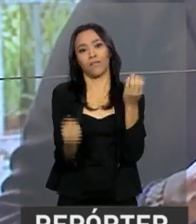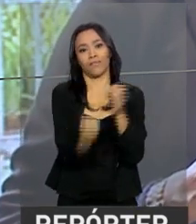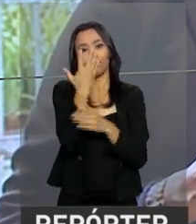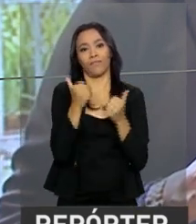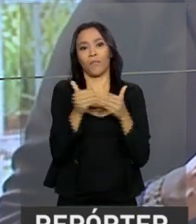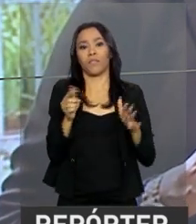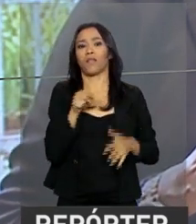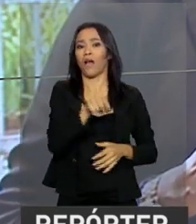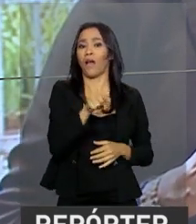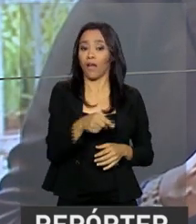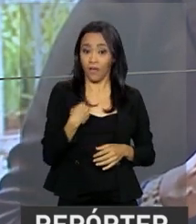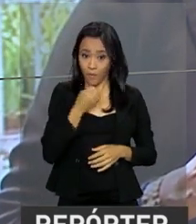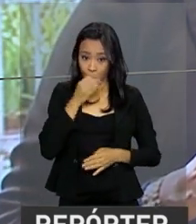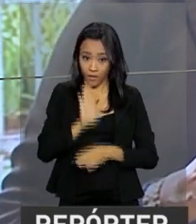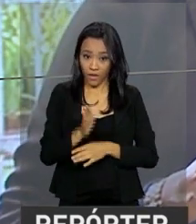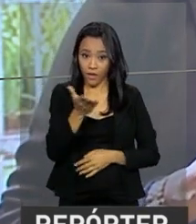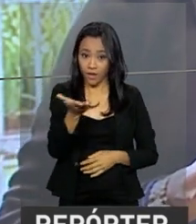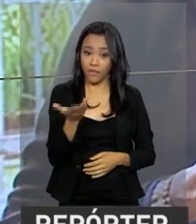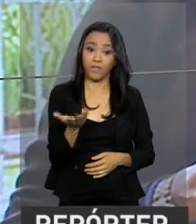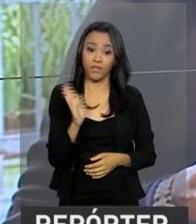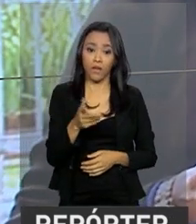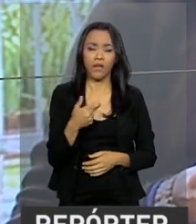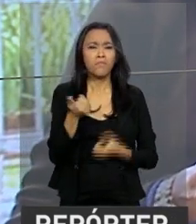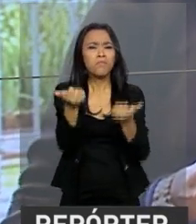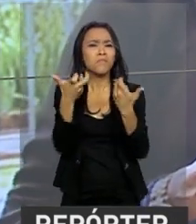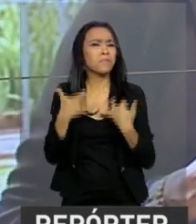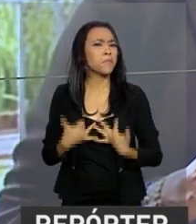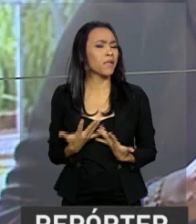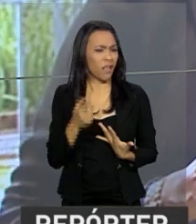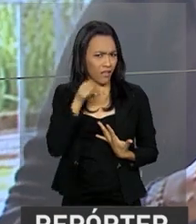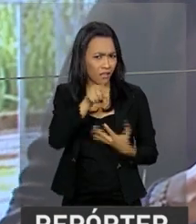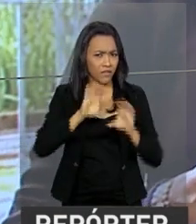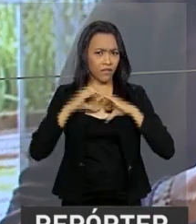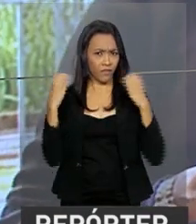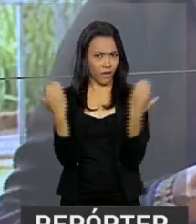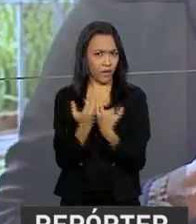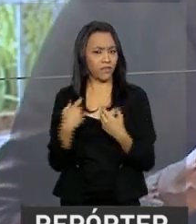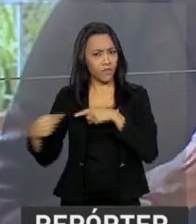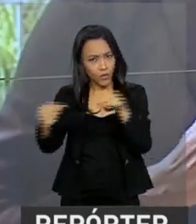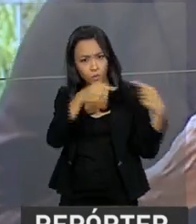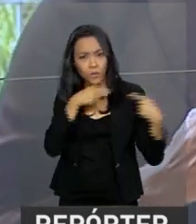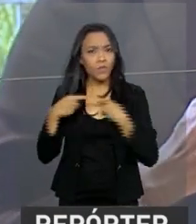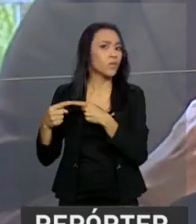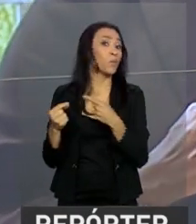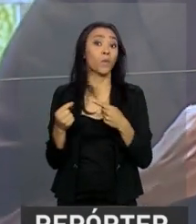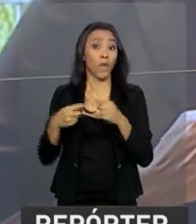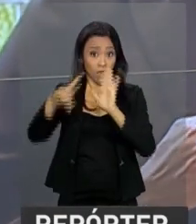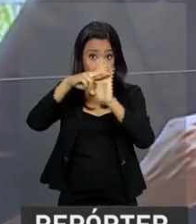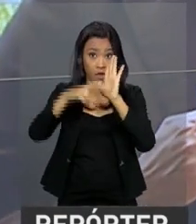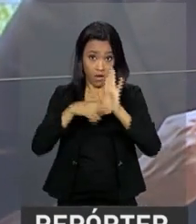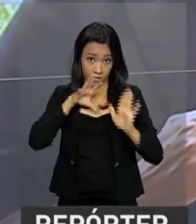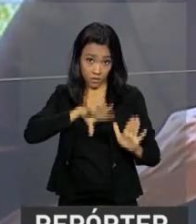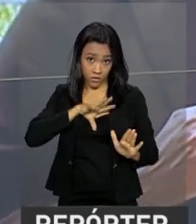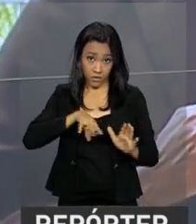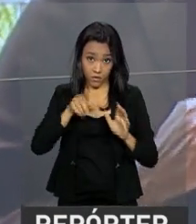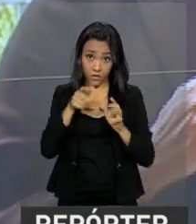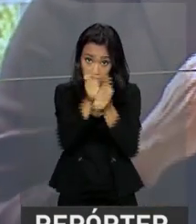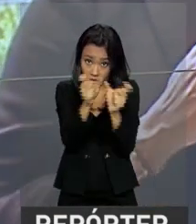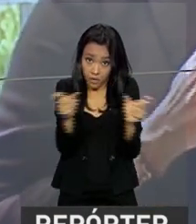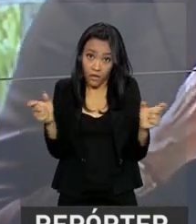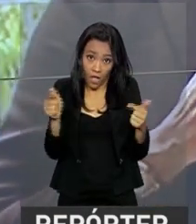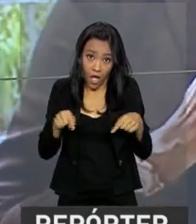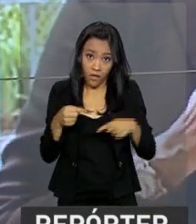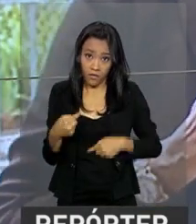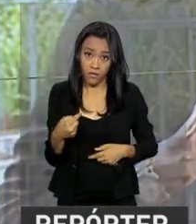boa tarde agora já depois de meio dia dia me fala uma coisa nessa conferência também vai ser discutido o acordo ortográfico não é isso